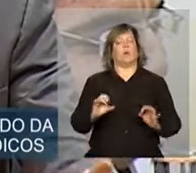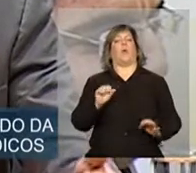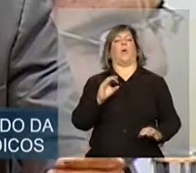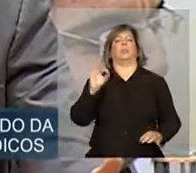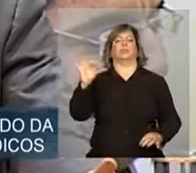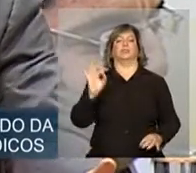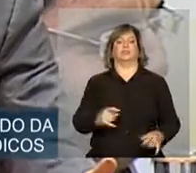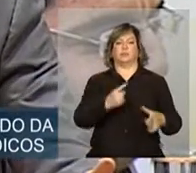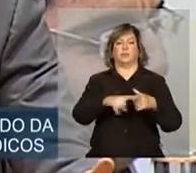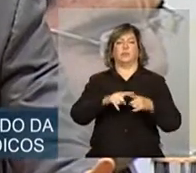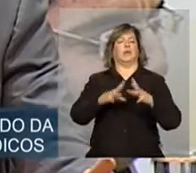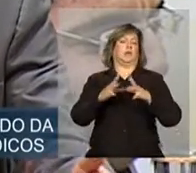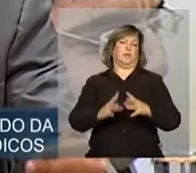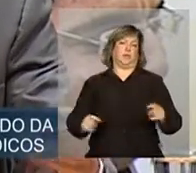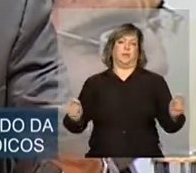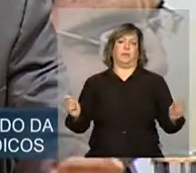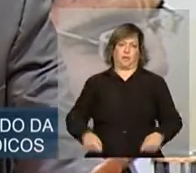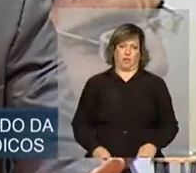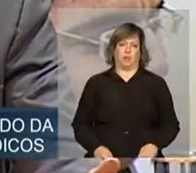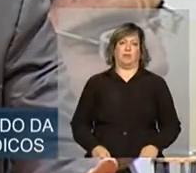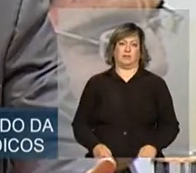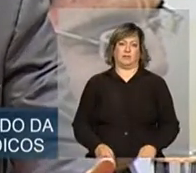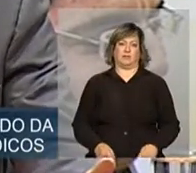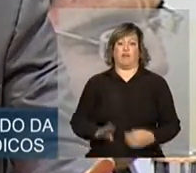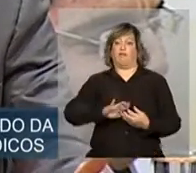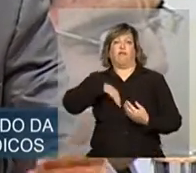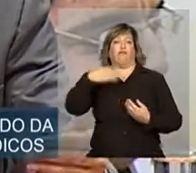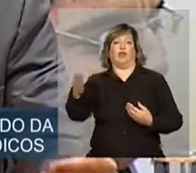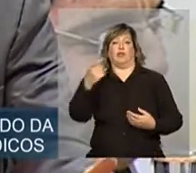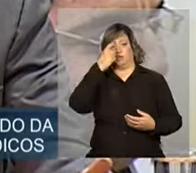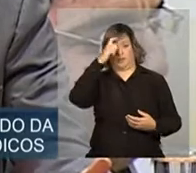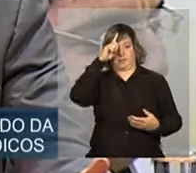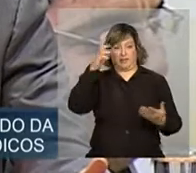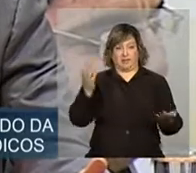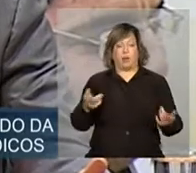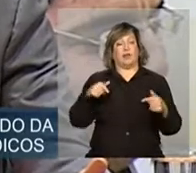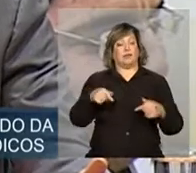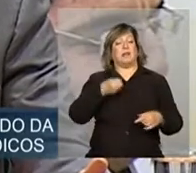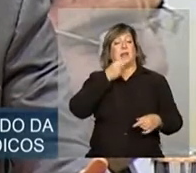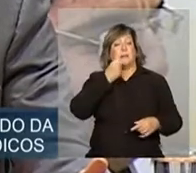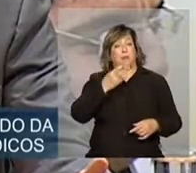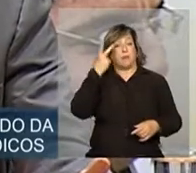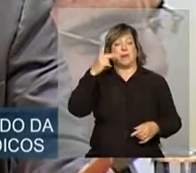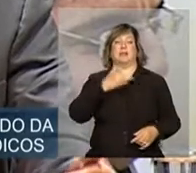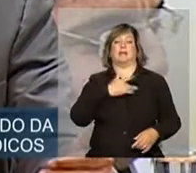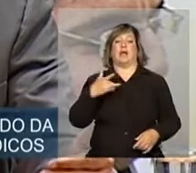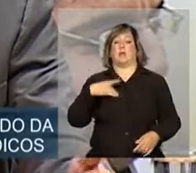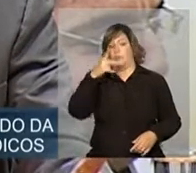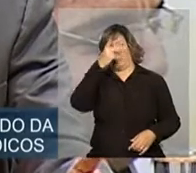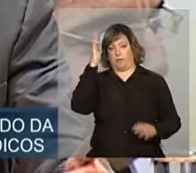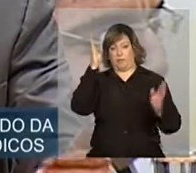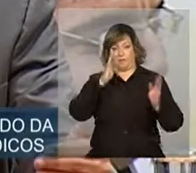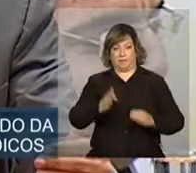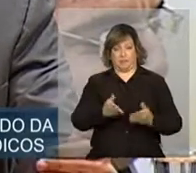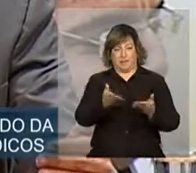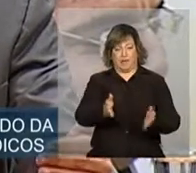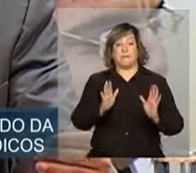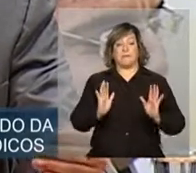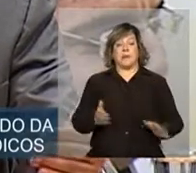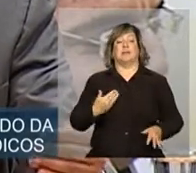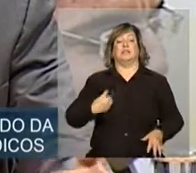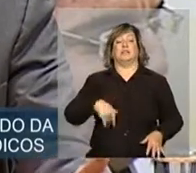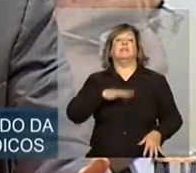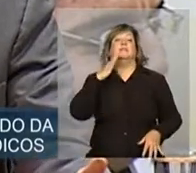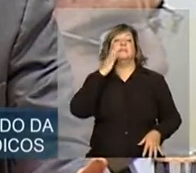oitenta por cento dos problemas de saúde fora do ambiente hospitalar isso é bom para a saúde da população brasileira mas nós temos uma